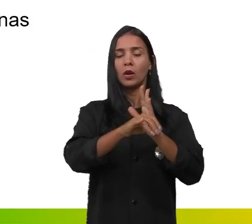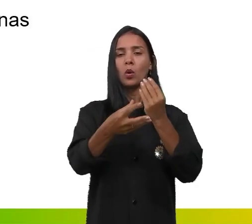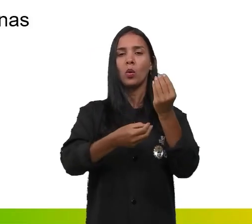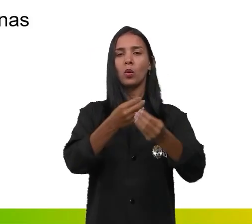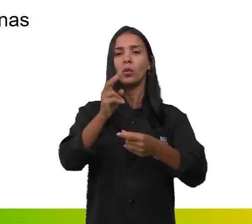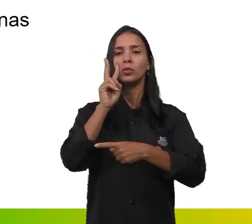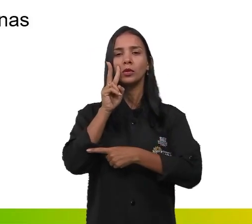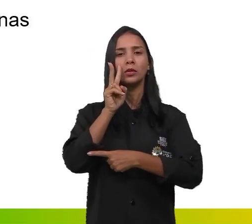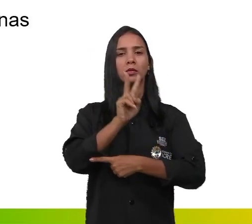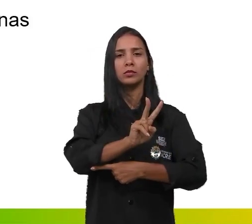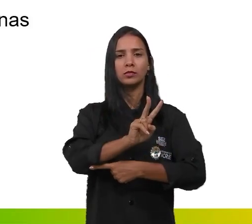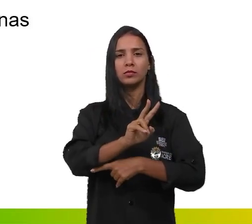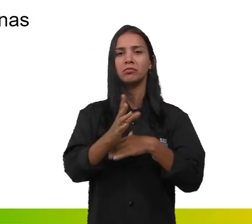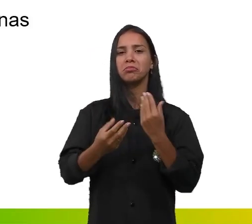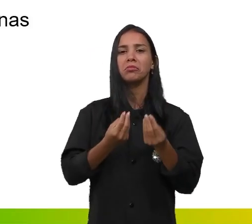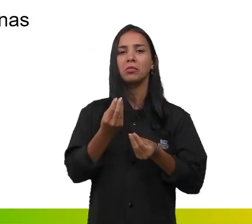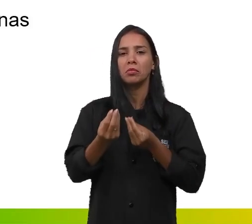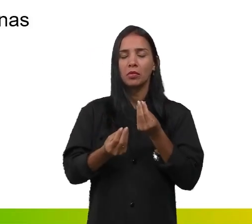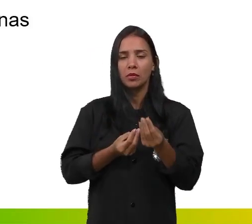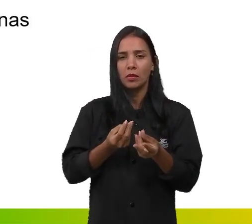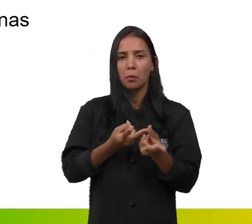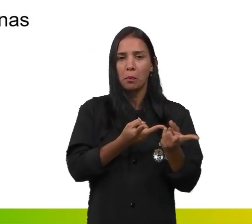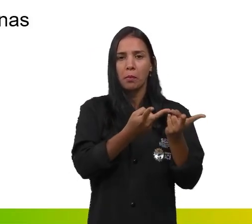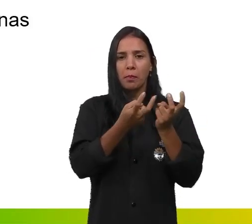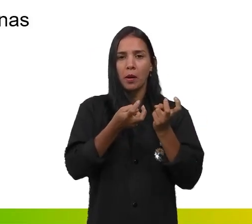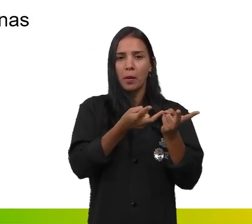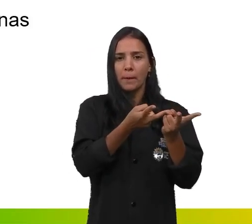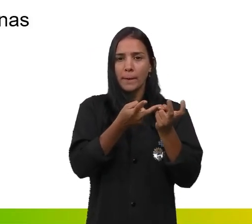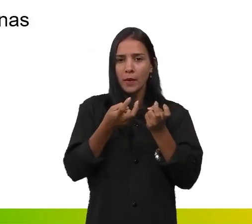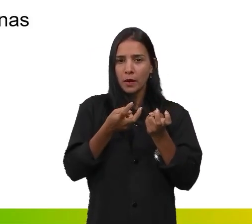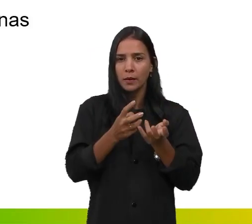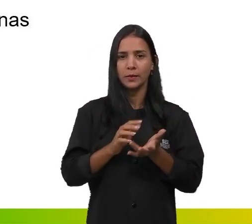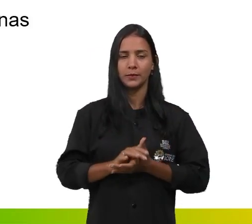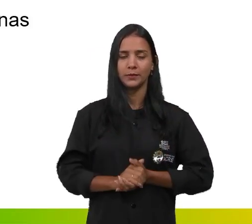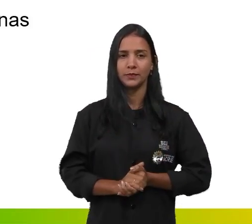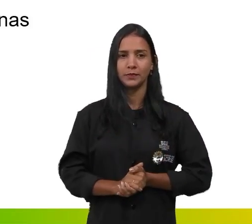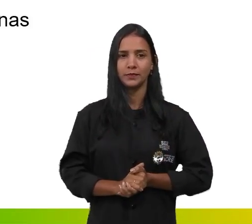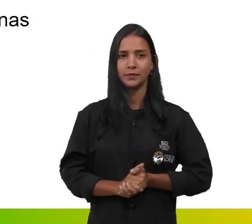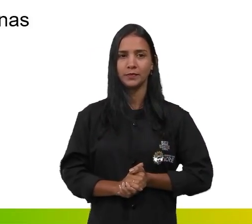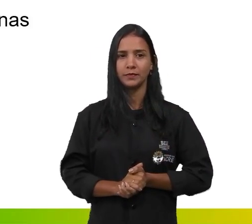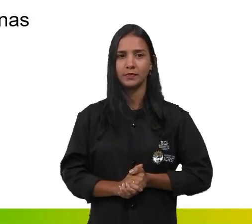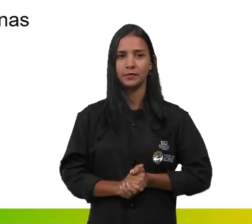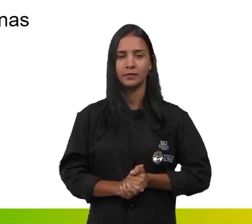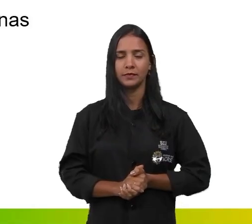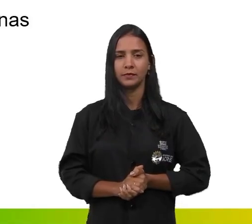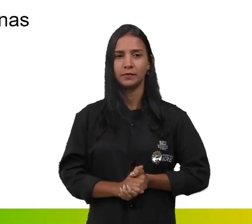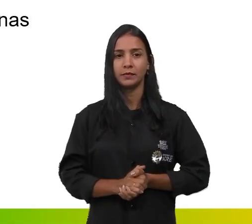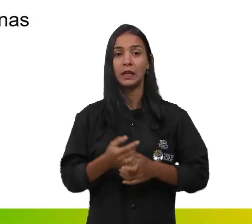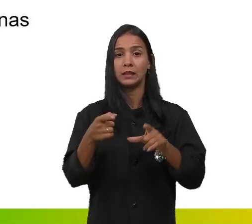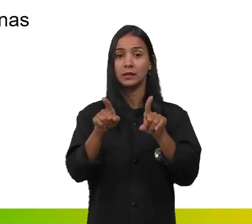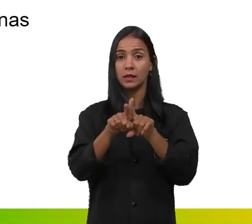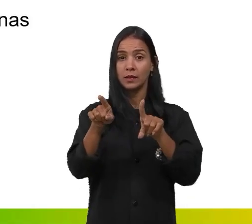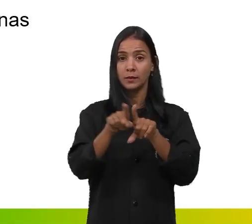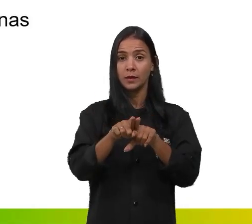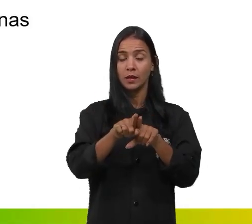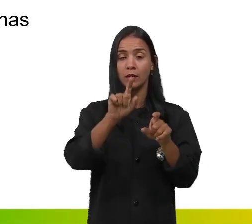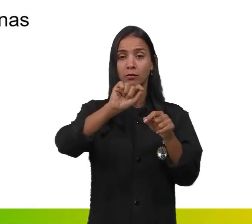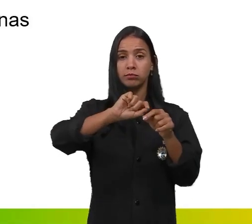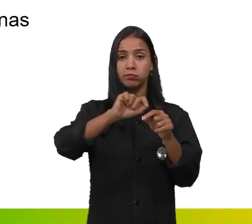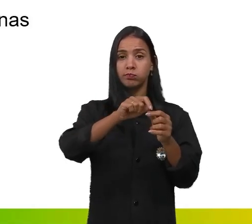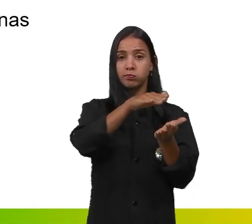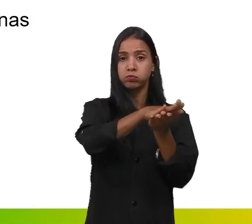identidade desses povos. Além disso, a produção acadêmica e cultural